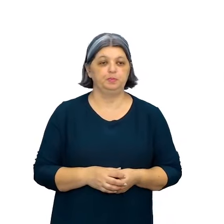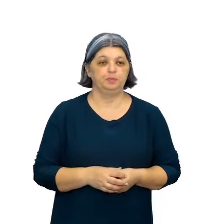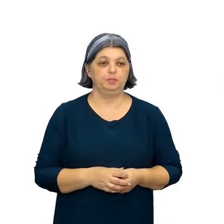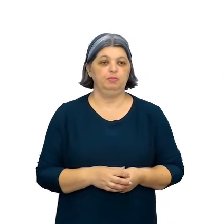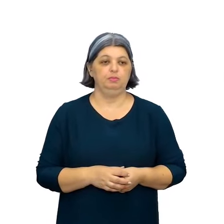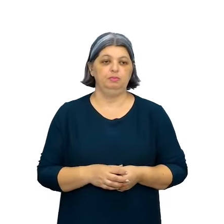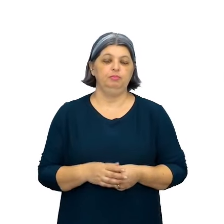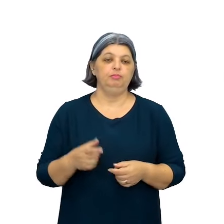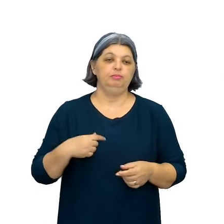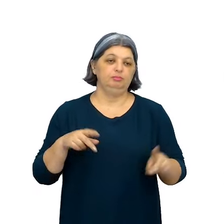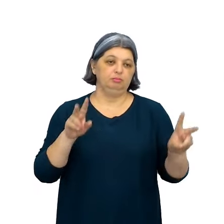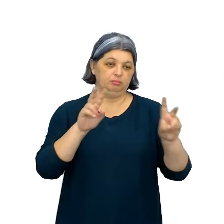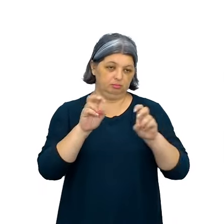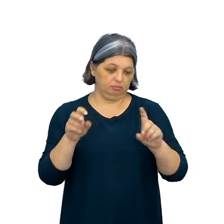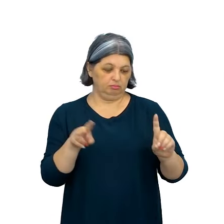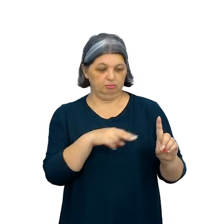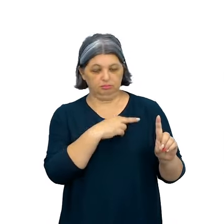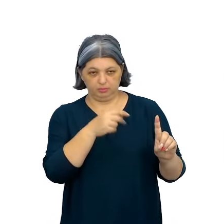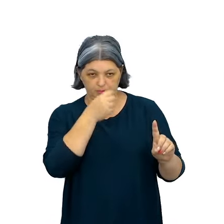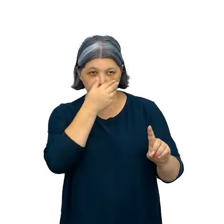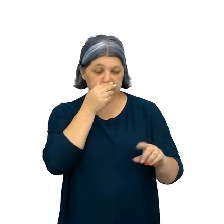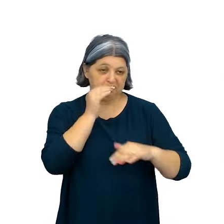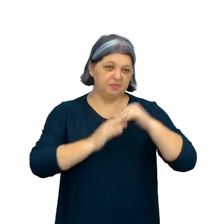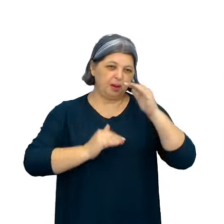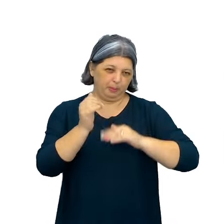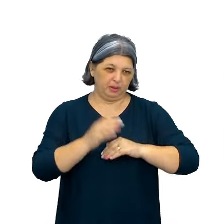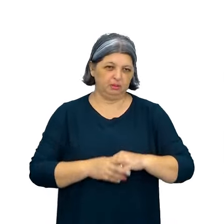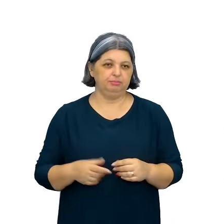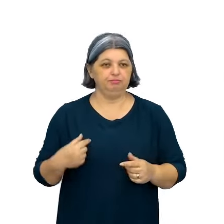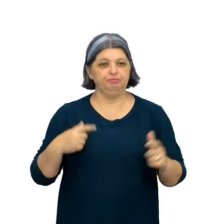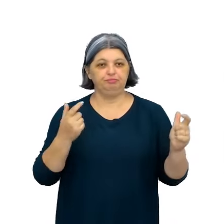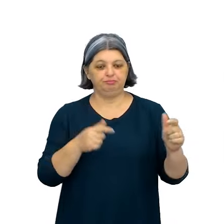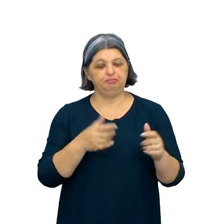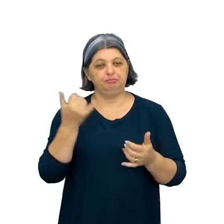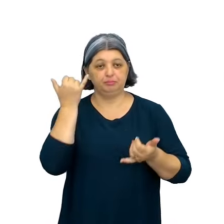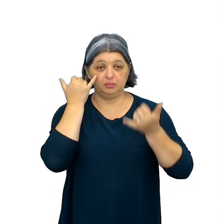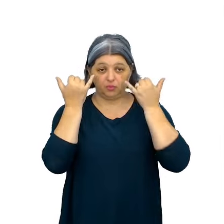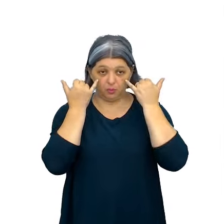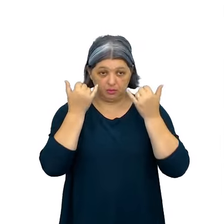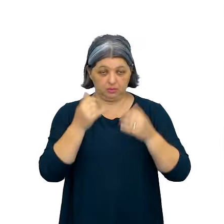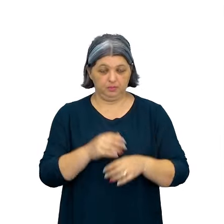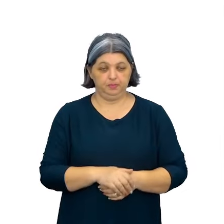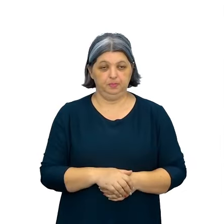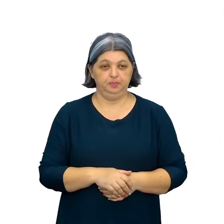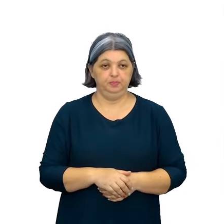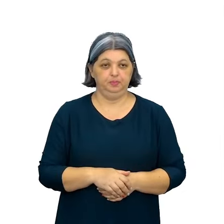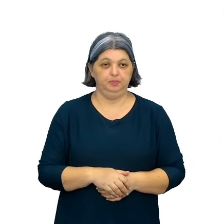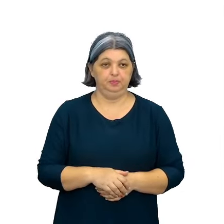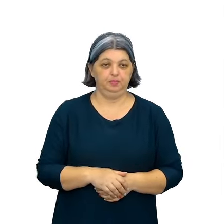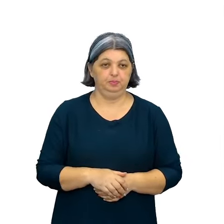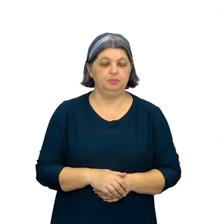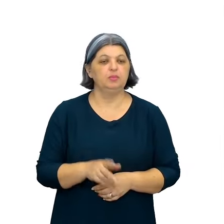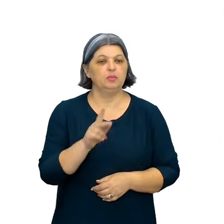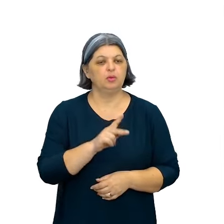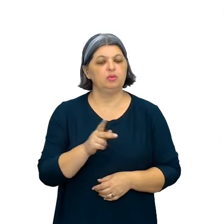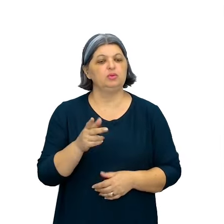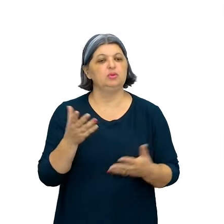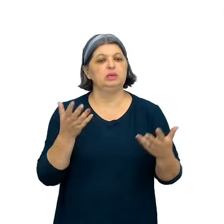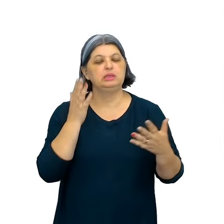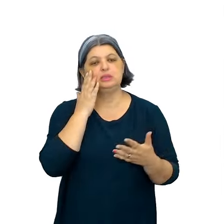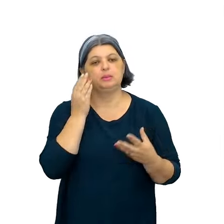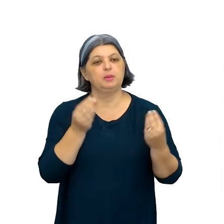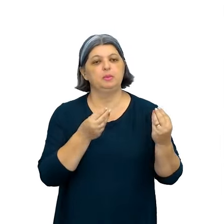vamos pegar um desses aspectos, ou uma dessas habilidades, localizar informações, não é? E o professor quer saber que nível